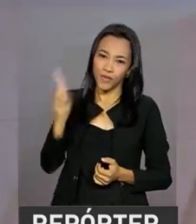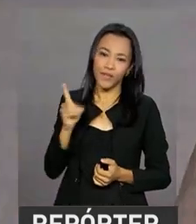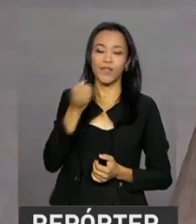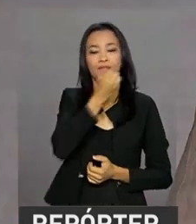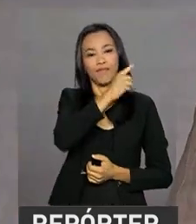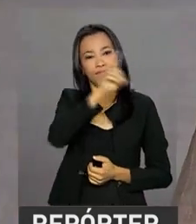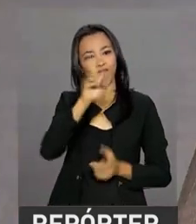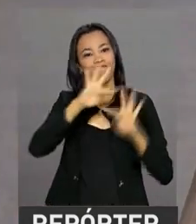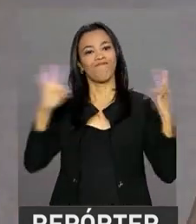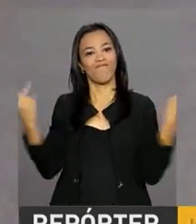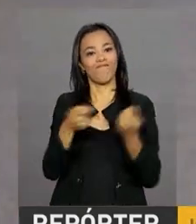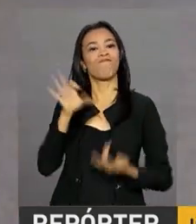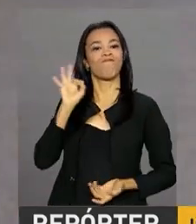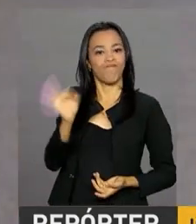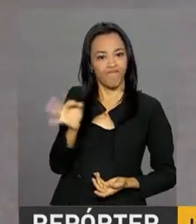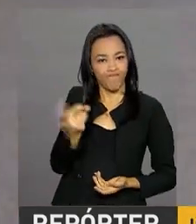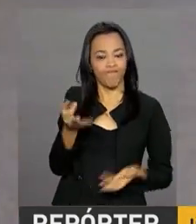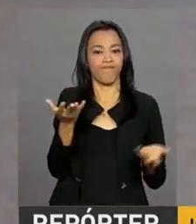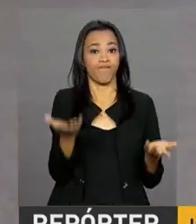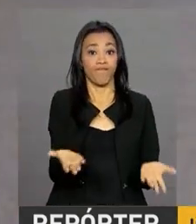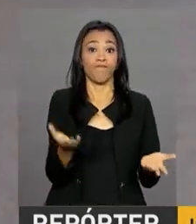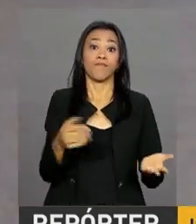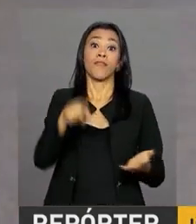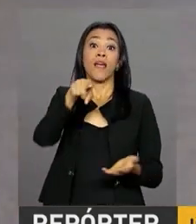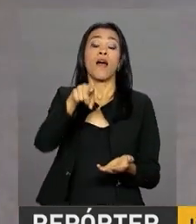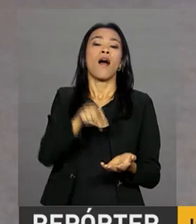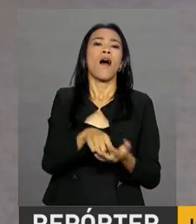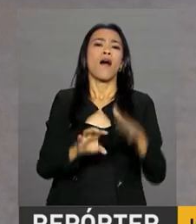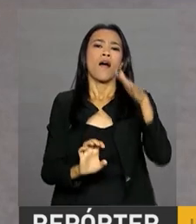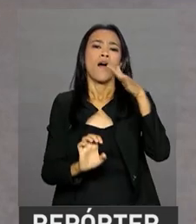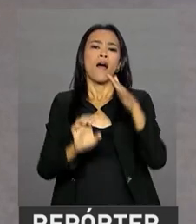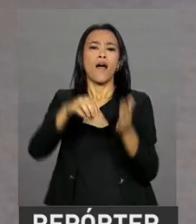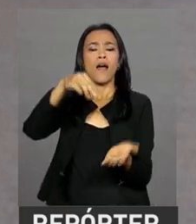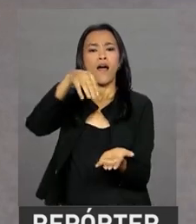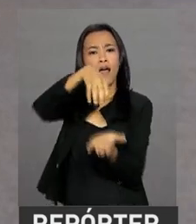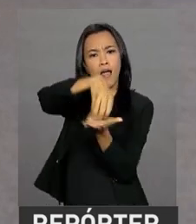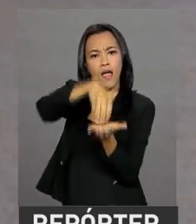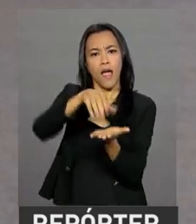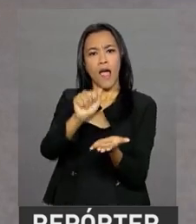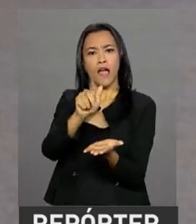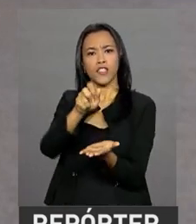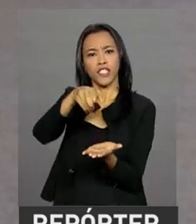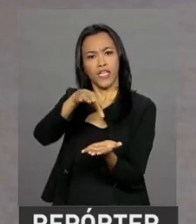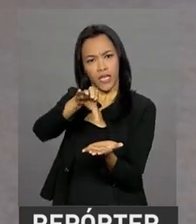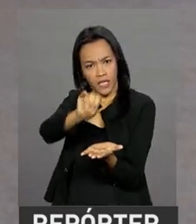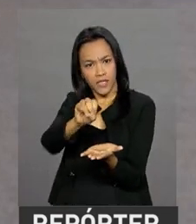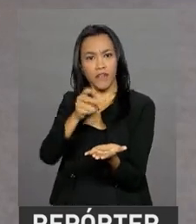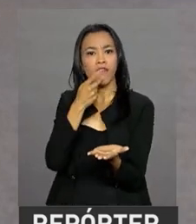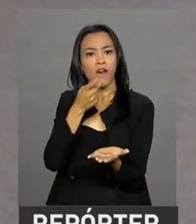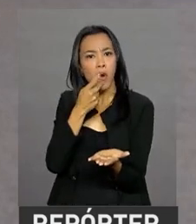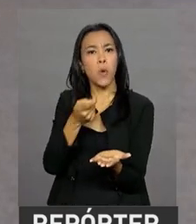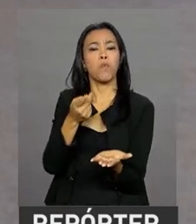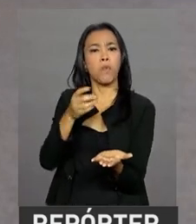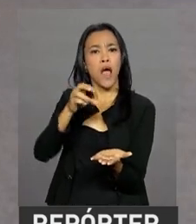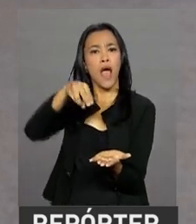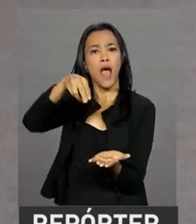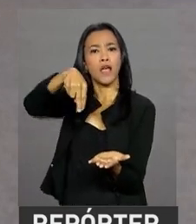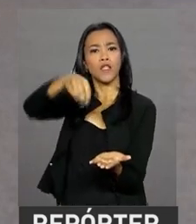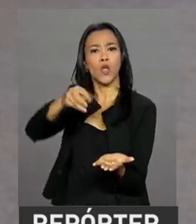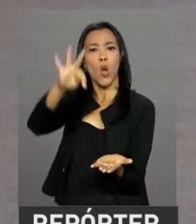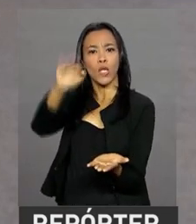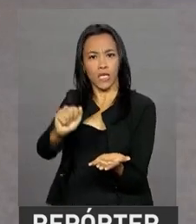bom dia a todos, é isso mesmo. A agência de classificação de risco Moody's melhorou a perspectiva da nota do Brasil